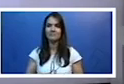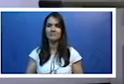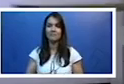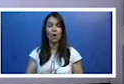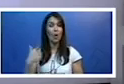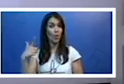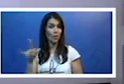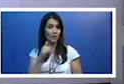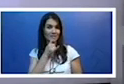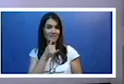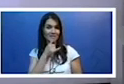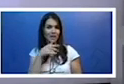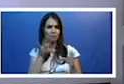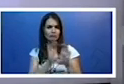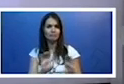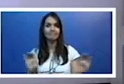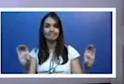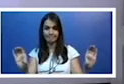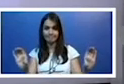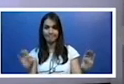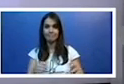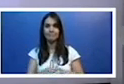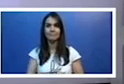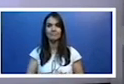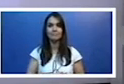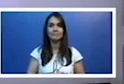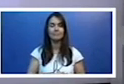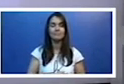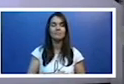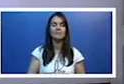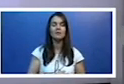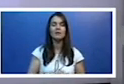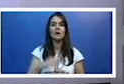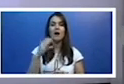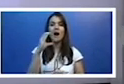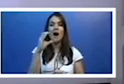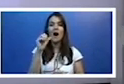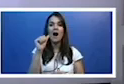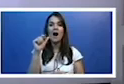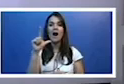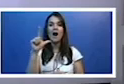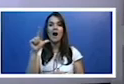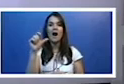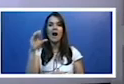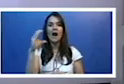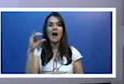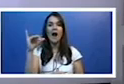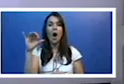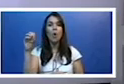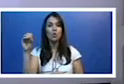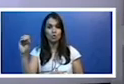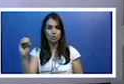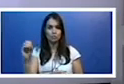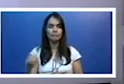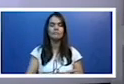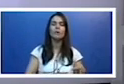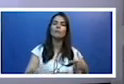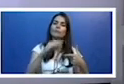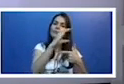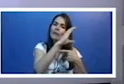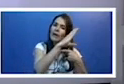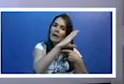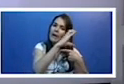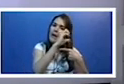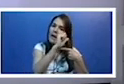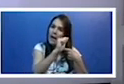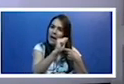outro exemplo de dissociação, que é o hidróxido de cálcio. Essa quantidade que multiplica a base